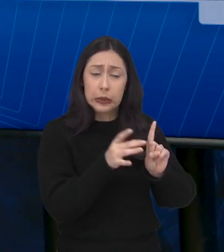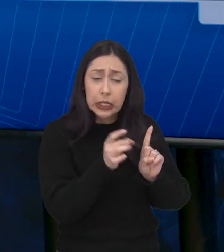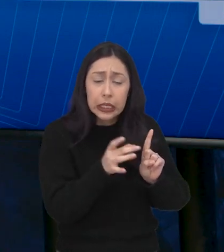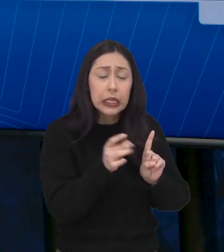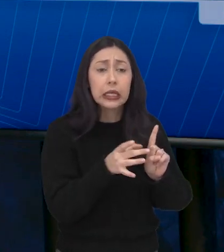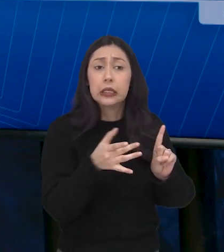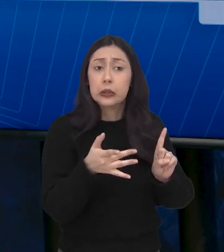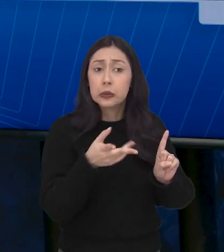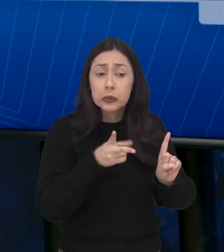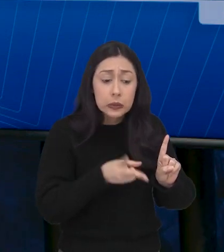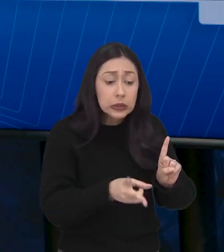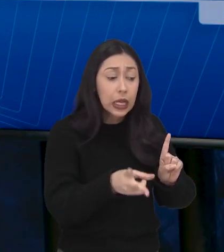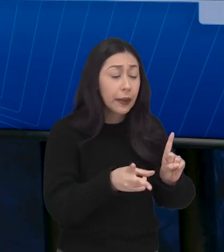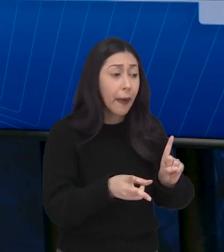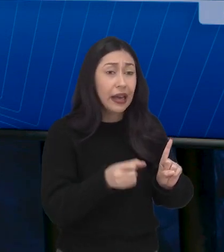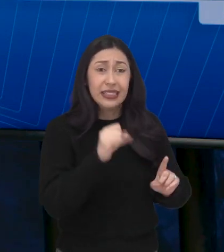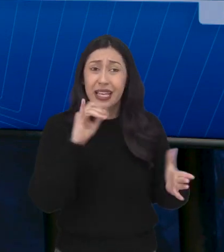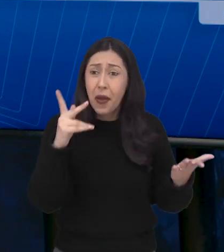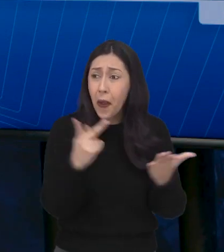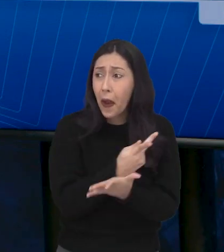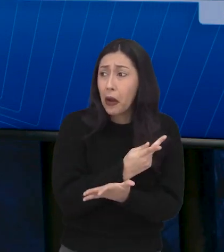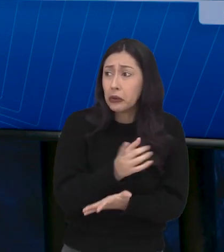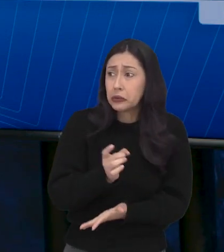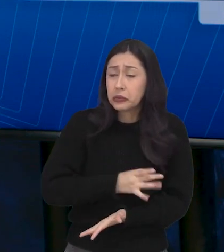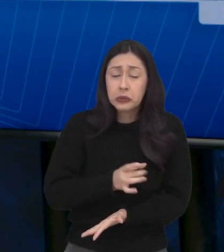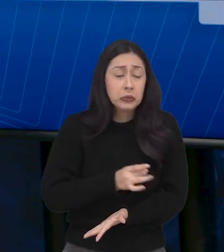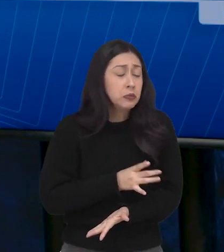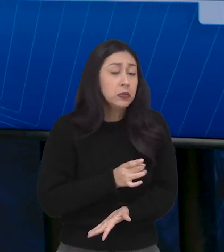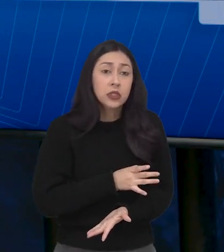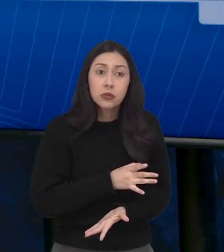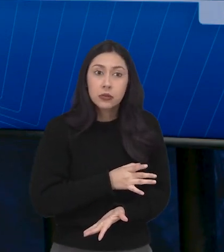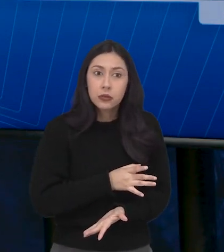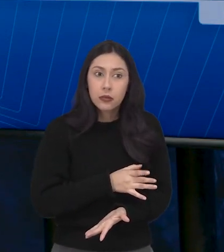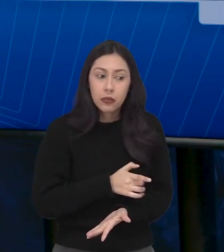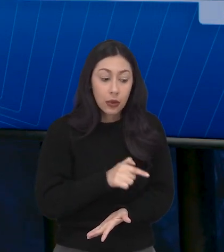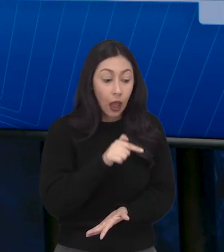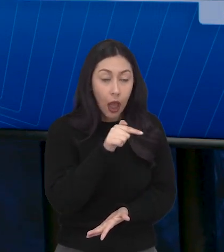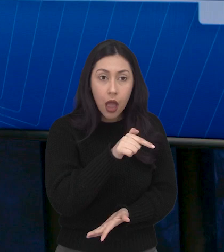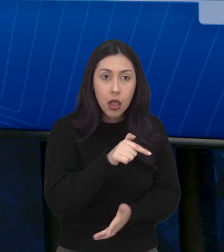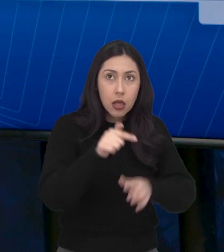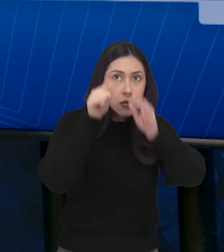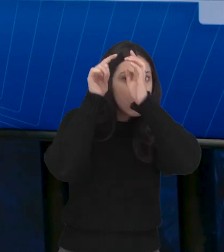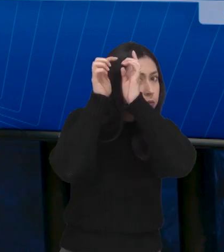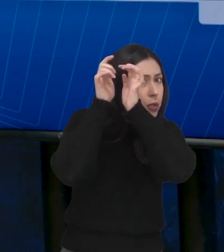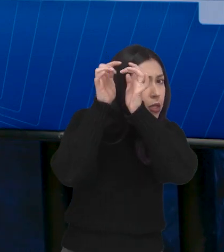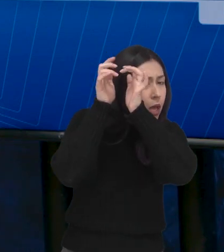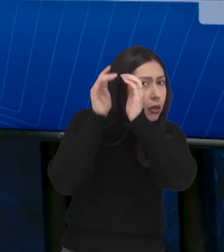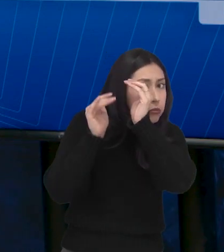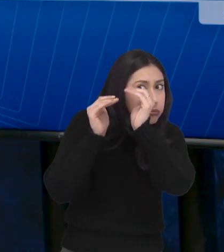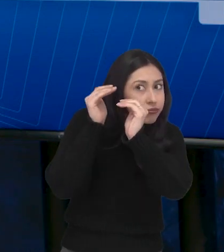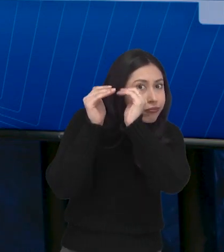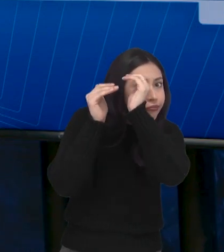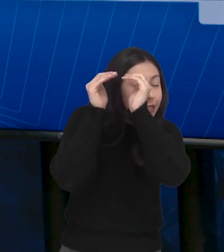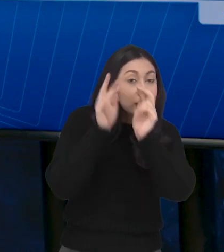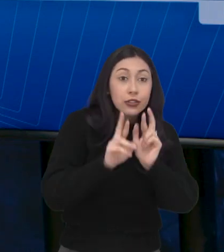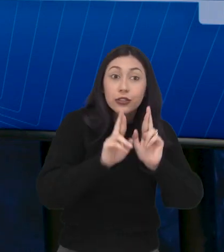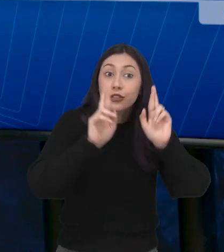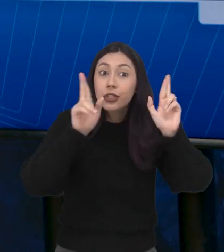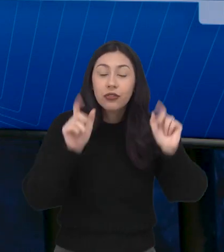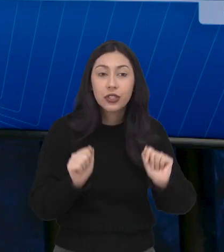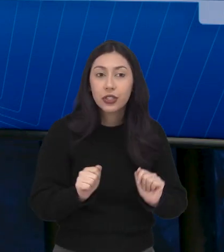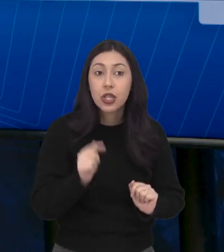que ela vai receber por causa de errar, por conta dos seus atos. O cérebro da criança, ele se desenvolve de uma maneira diferente.